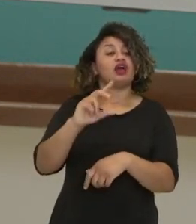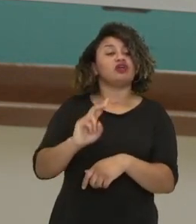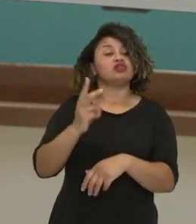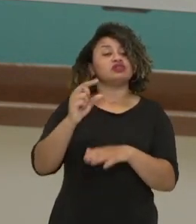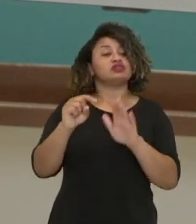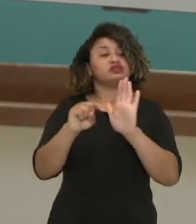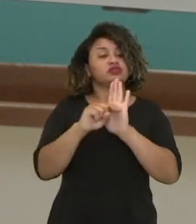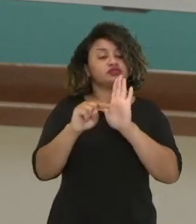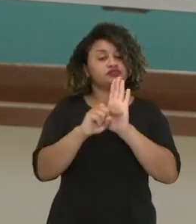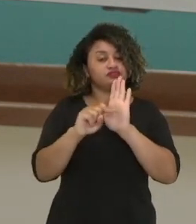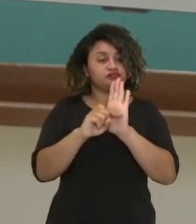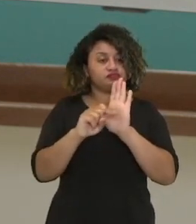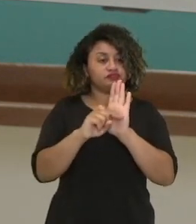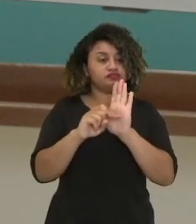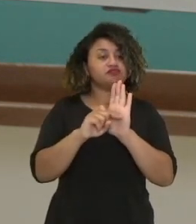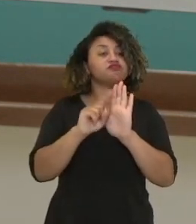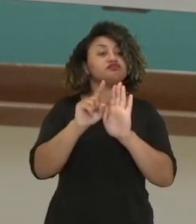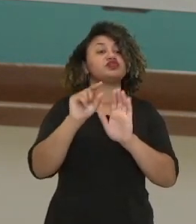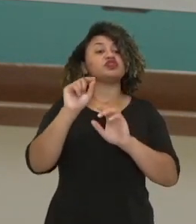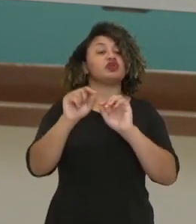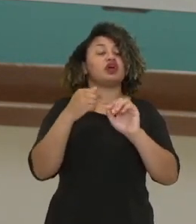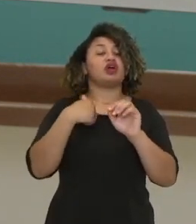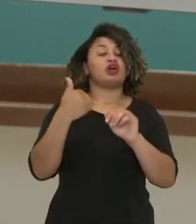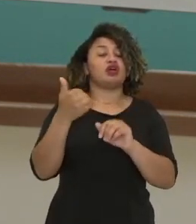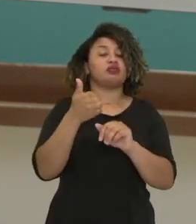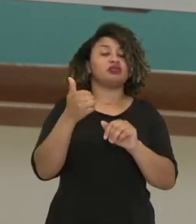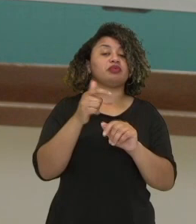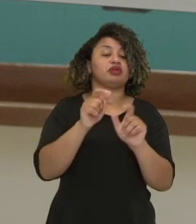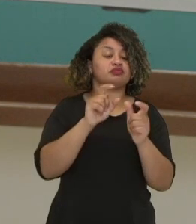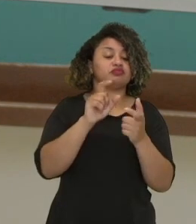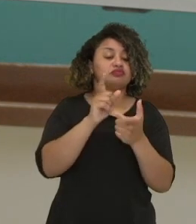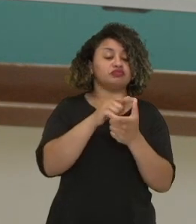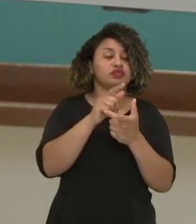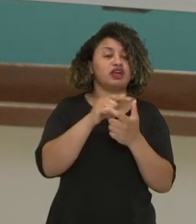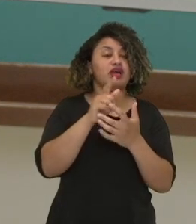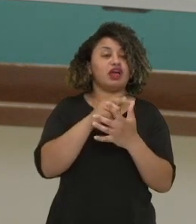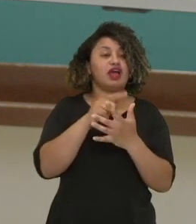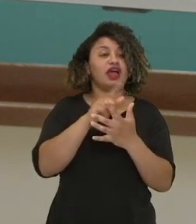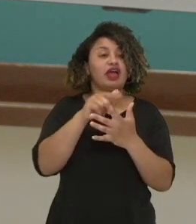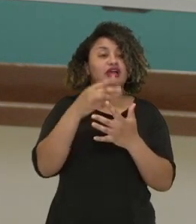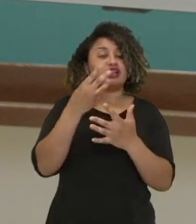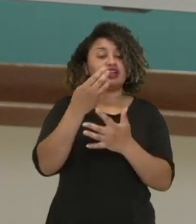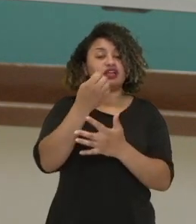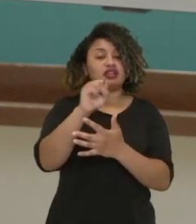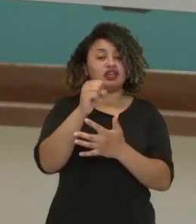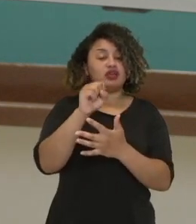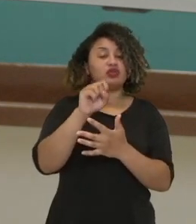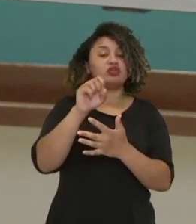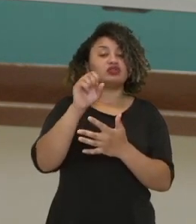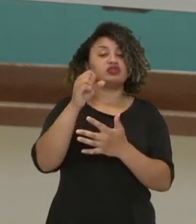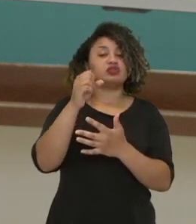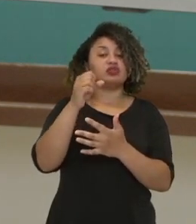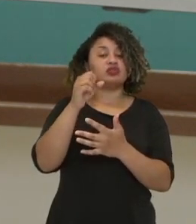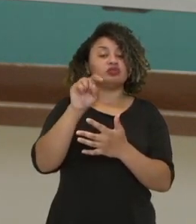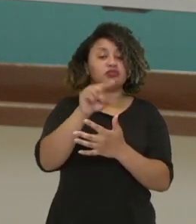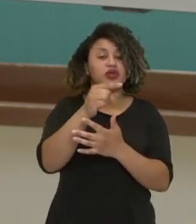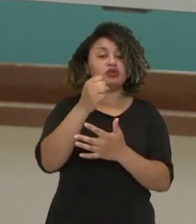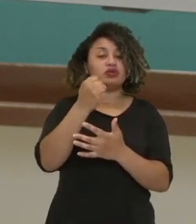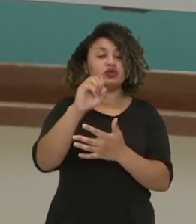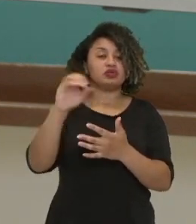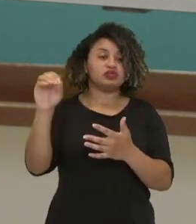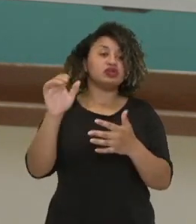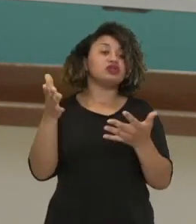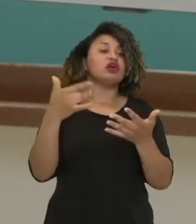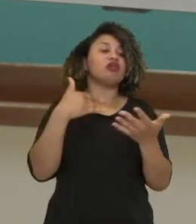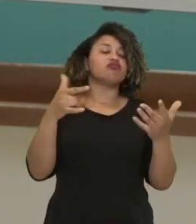negativa. E o primeiro termo a gente considera 38.800. Vamos substituir isso na